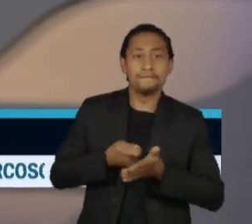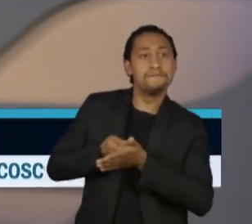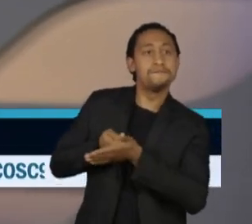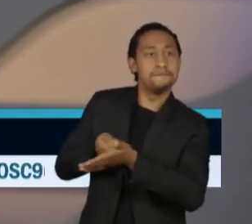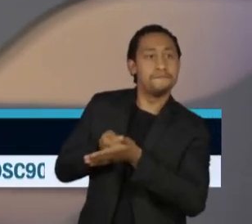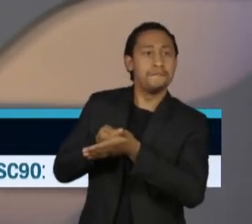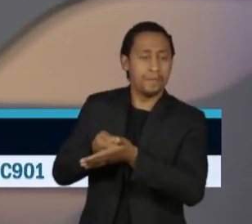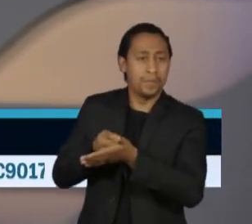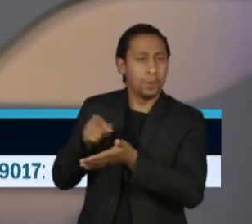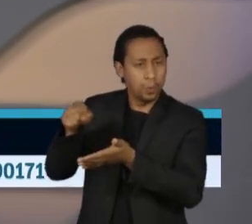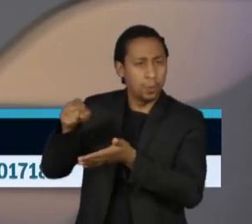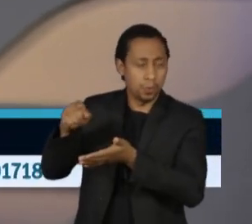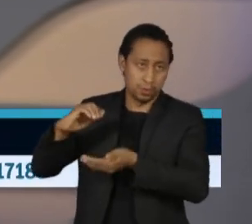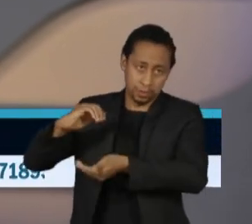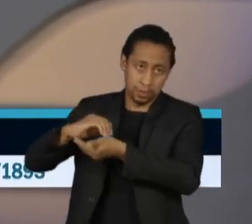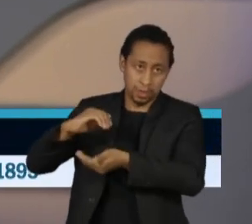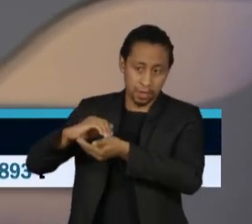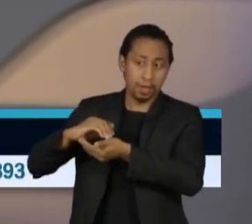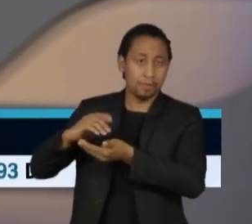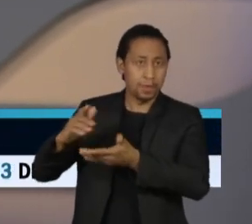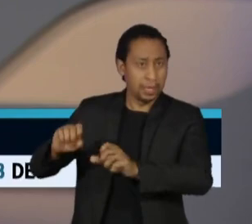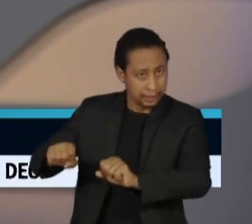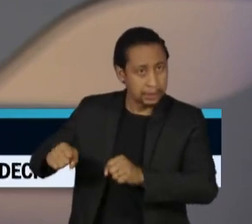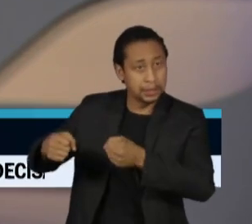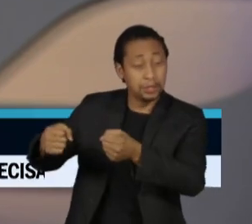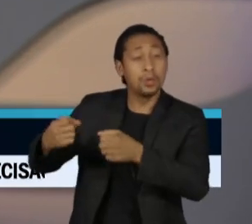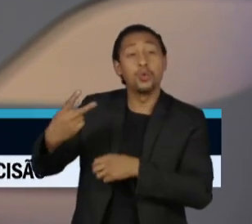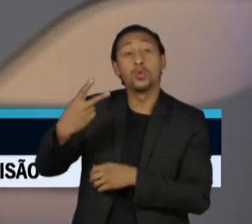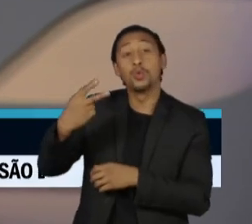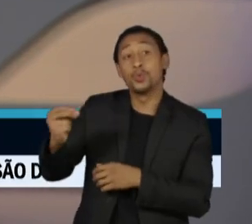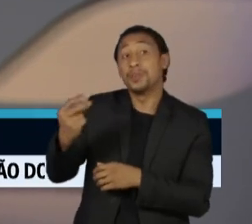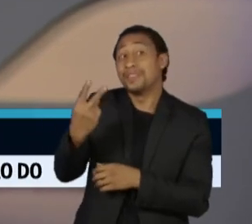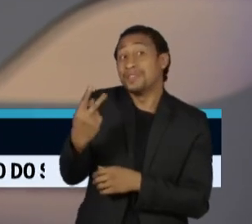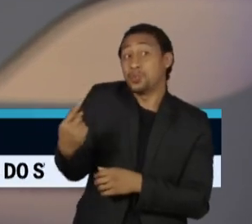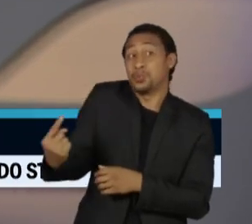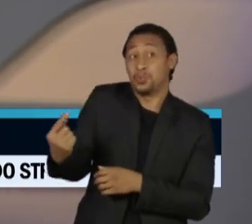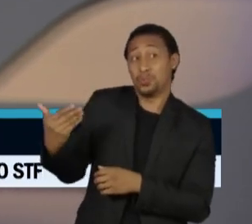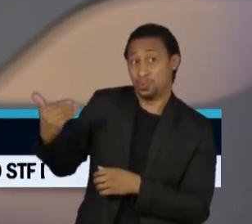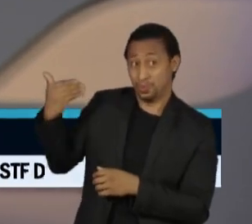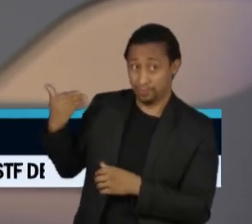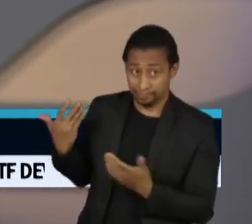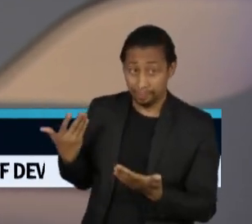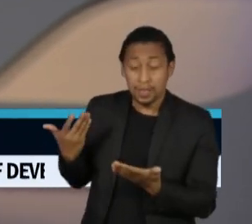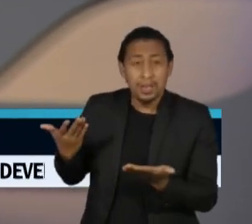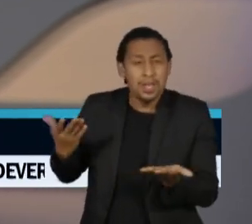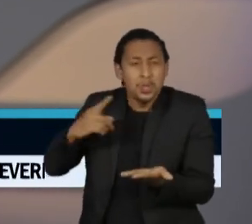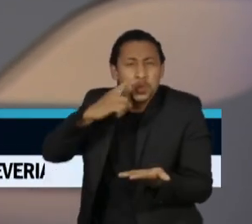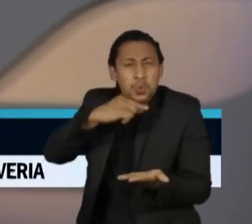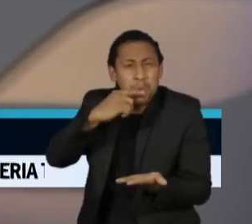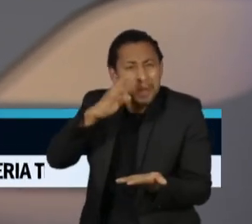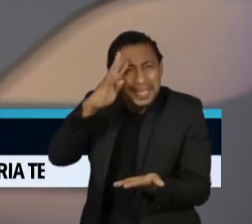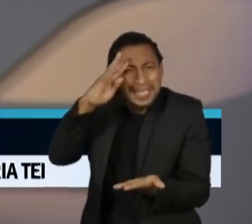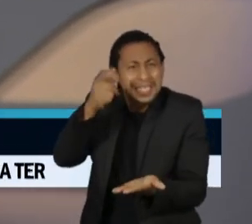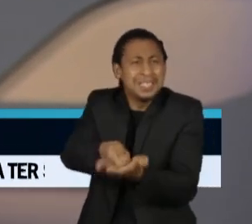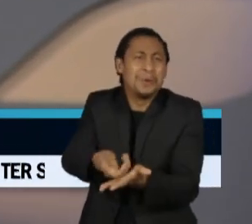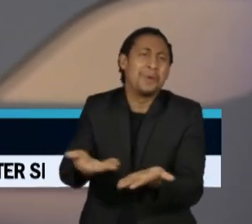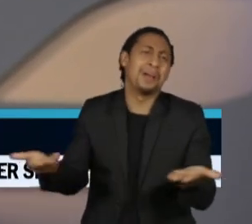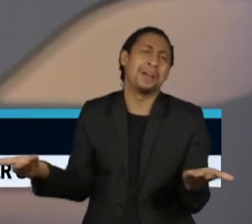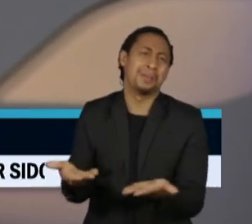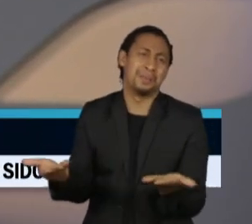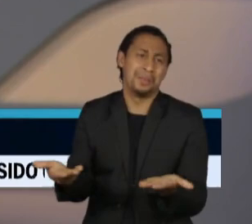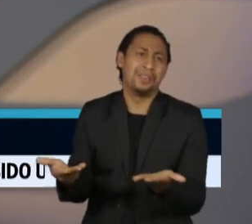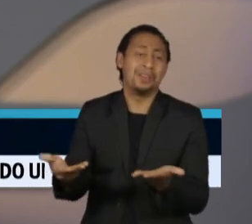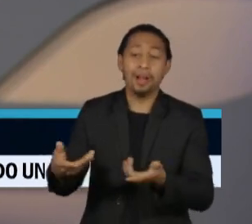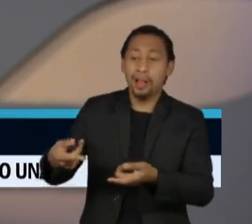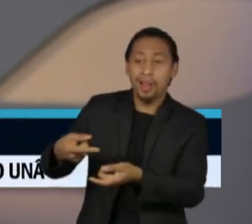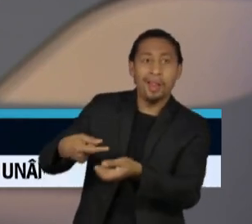2021. E a decisão do Gilmar sai agora, no meio do processo de